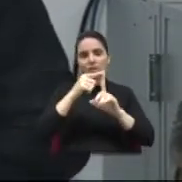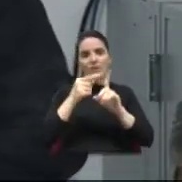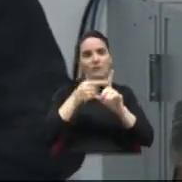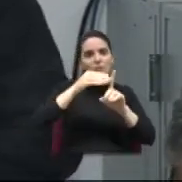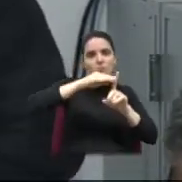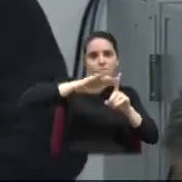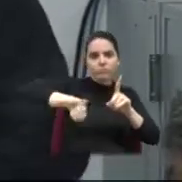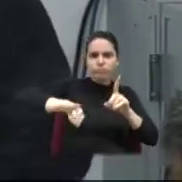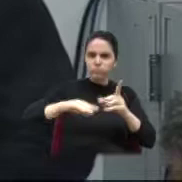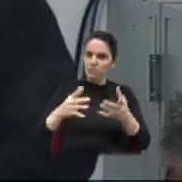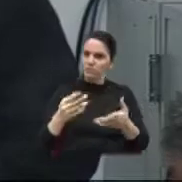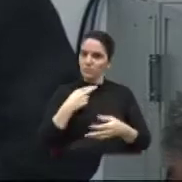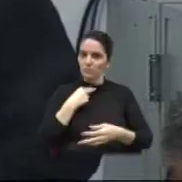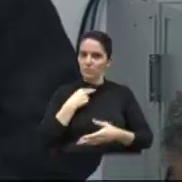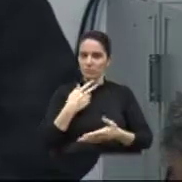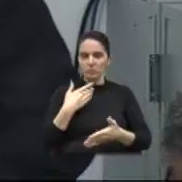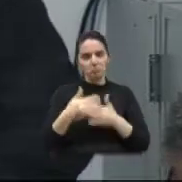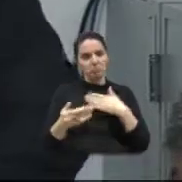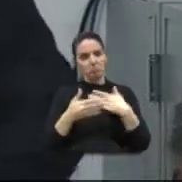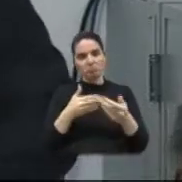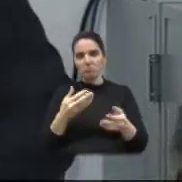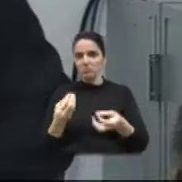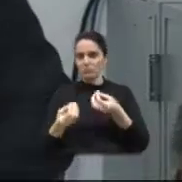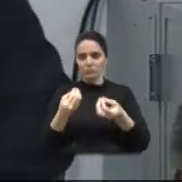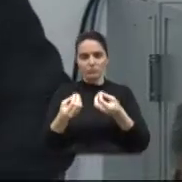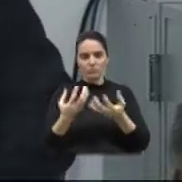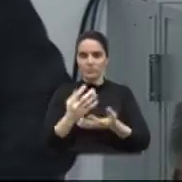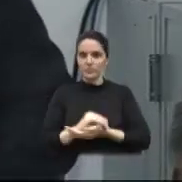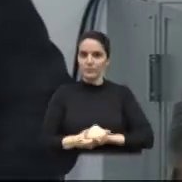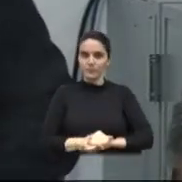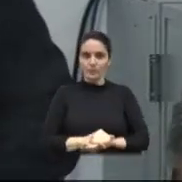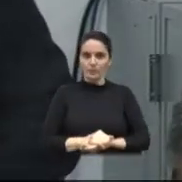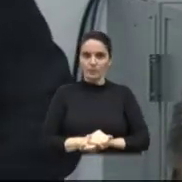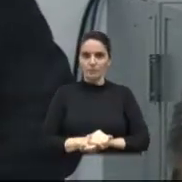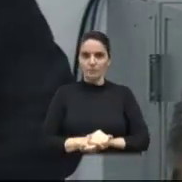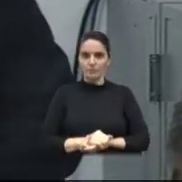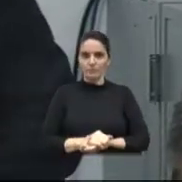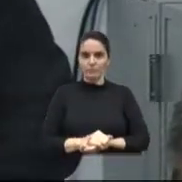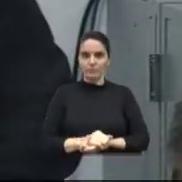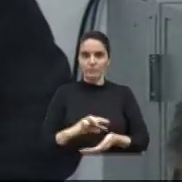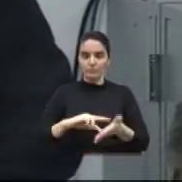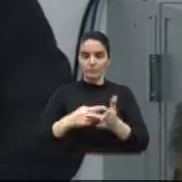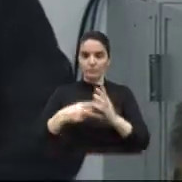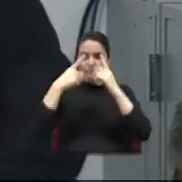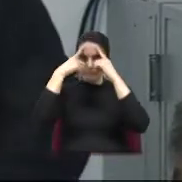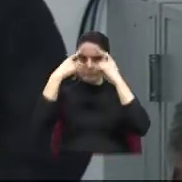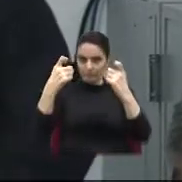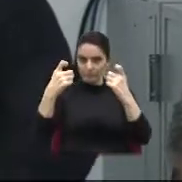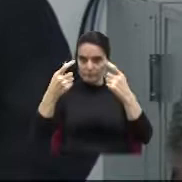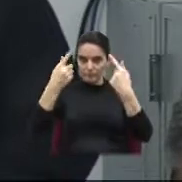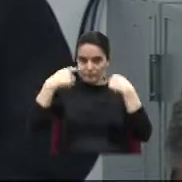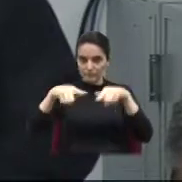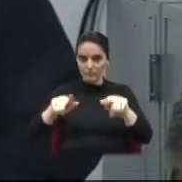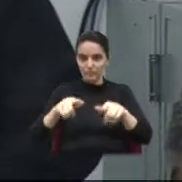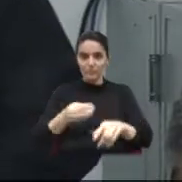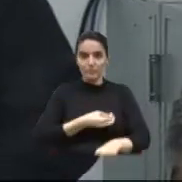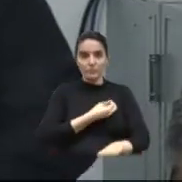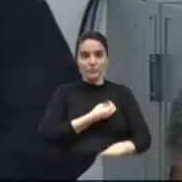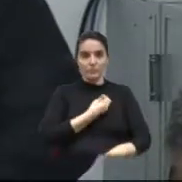de qual seja a prática do aborto. Eu acho que isso é uma violência contra a vida, violência contra a